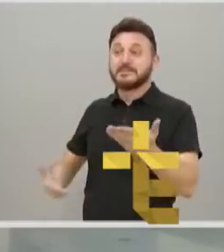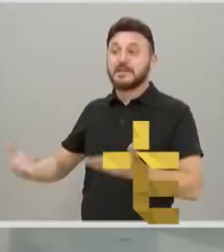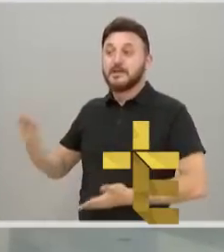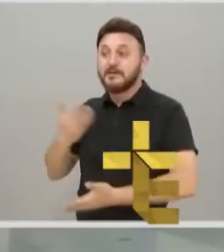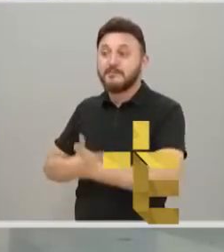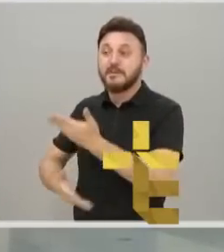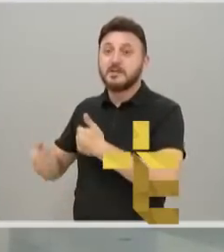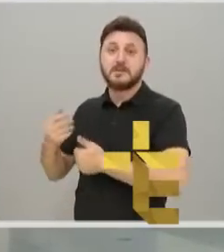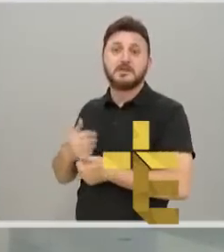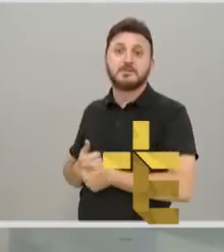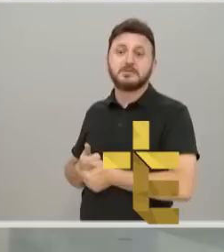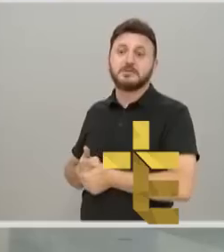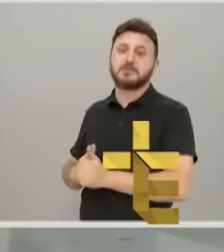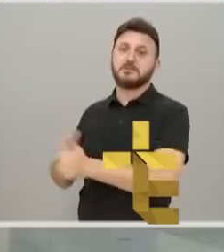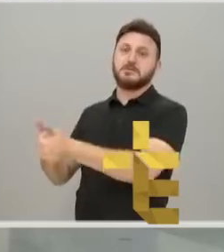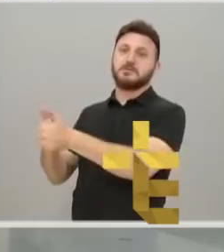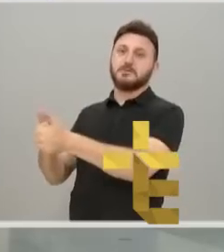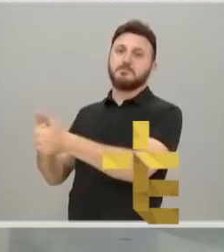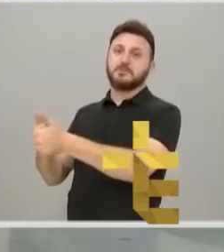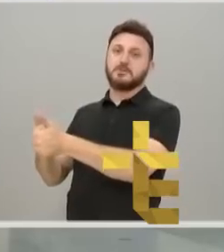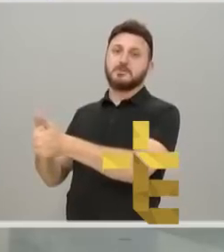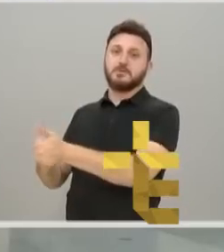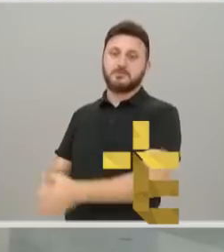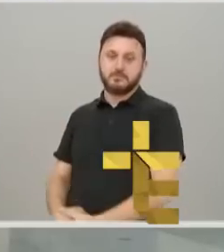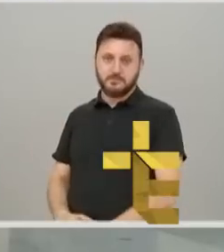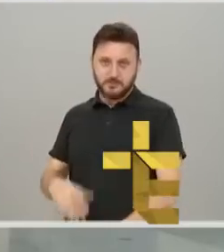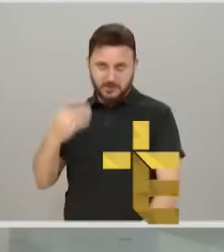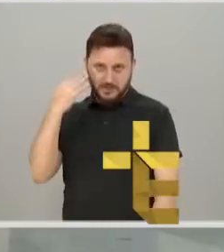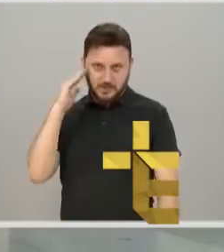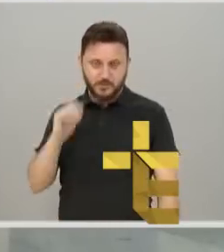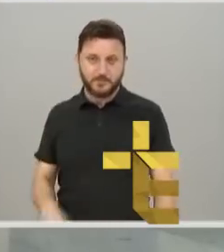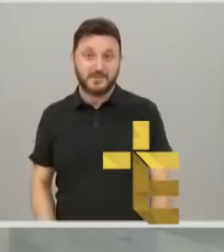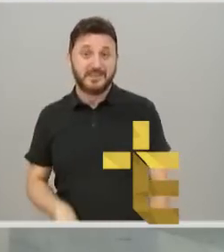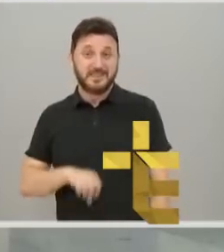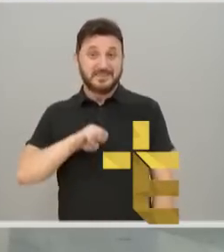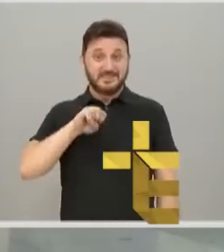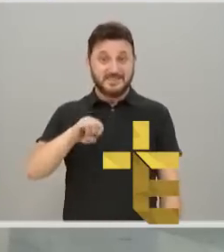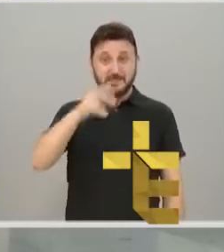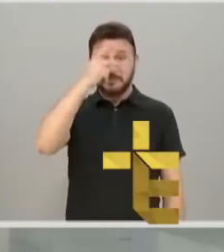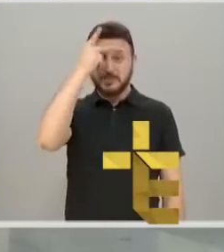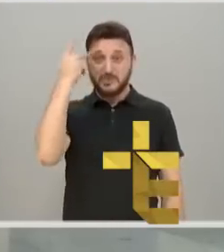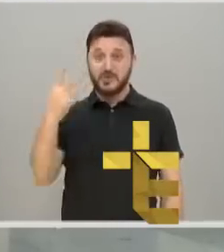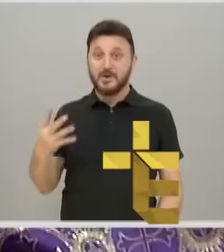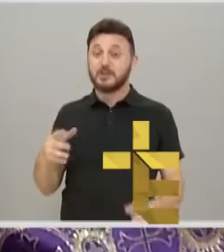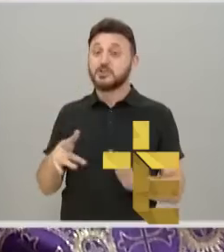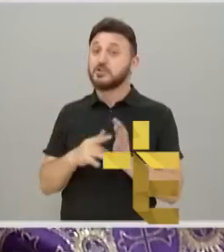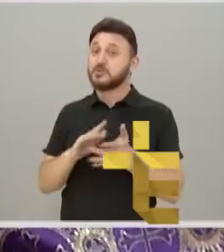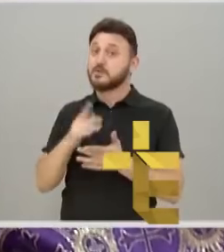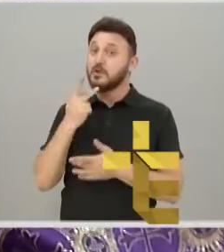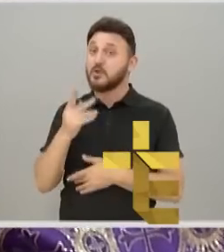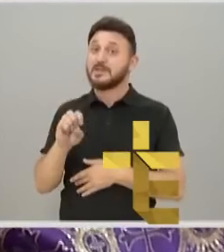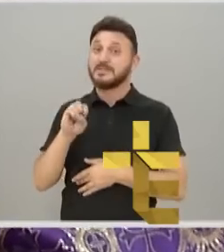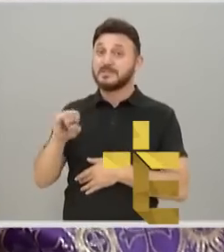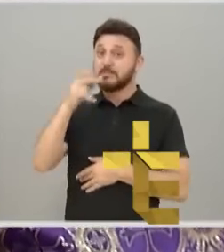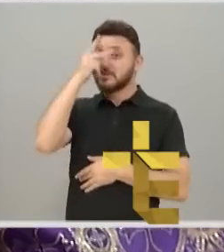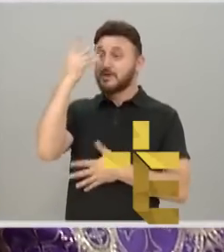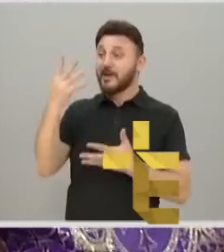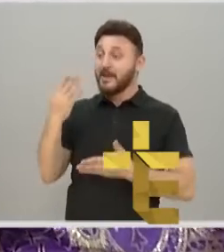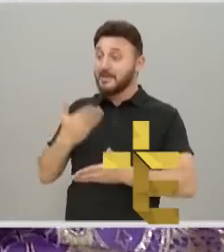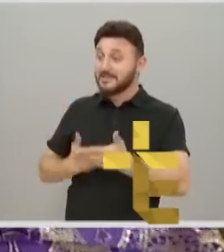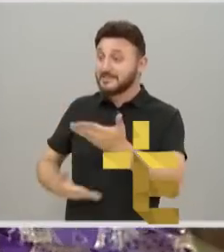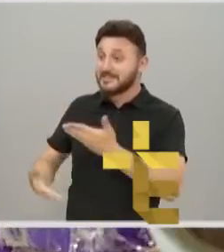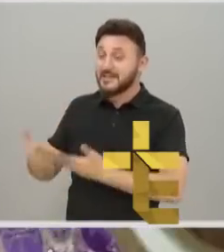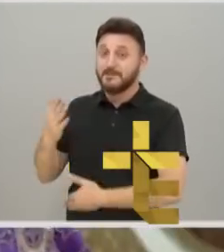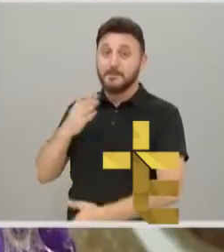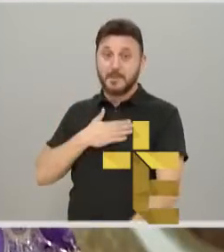é isso mesmo. Se alguém quer me servir,